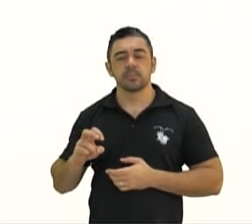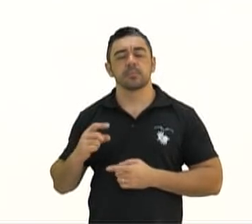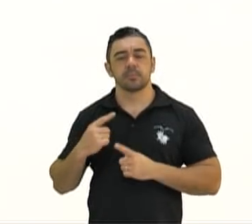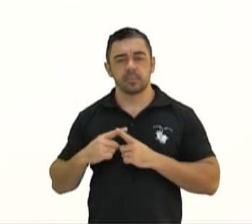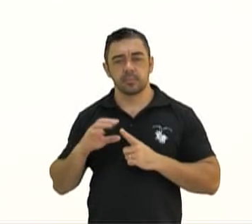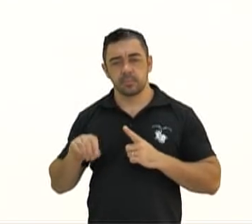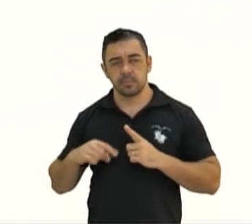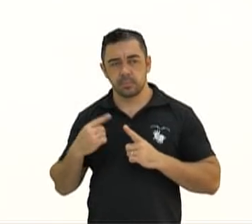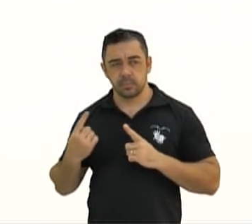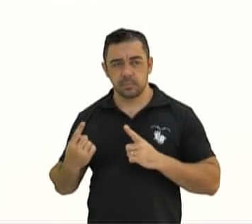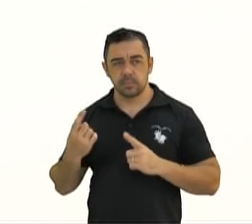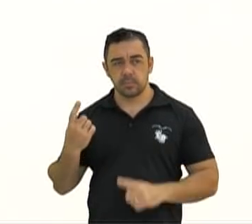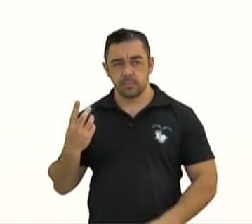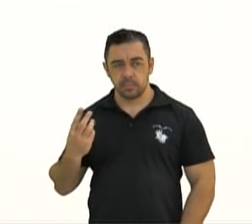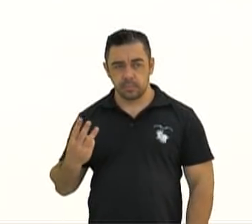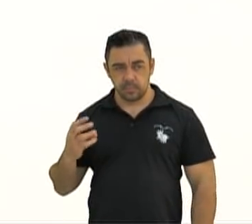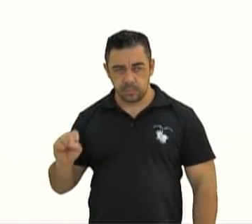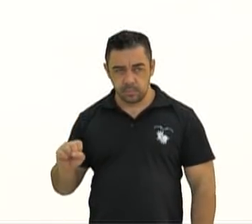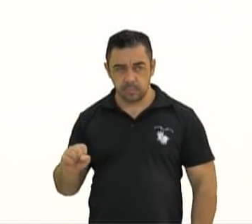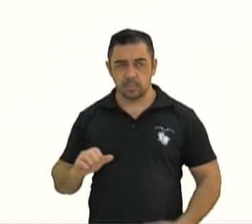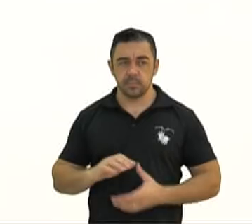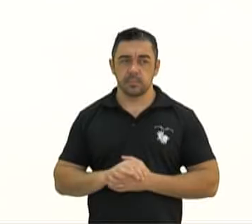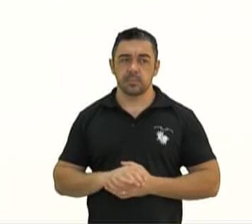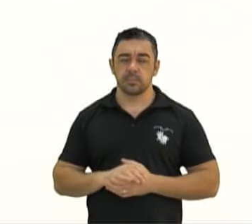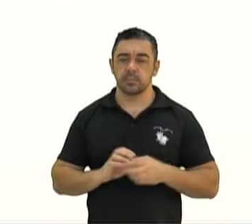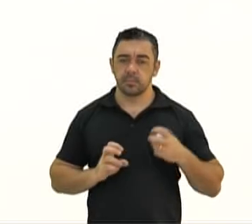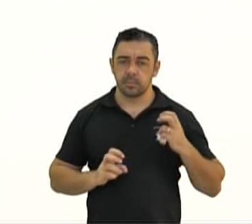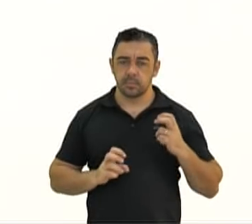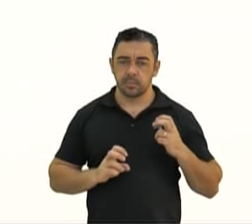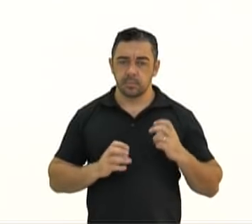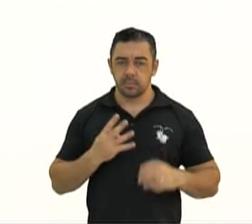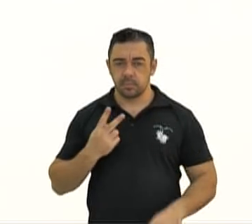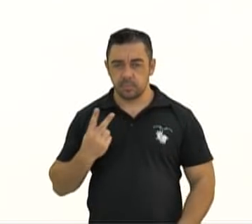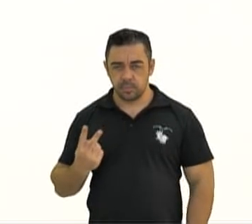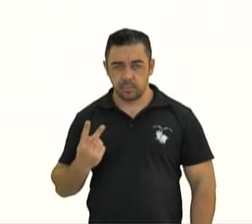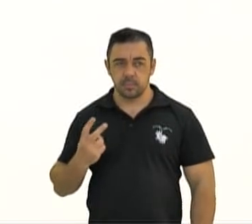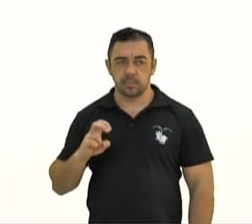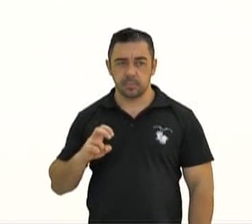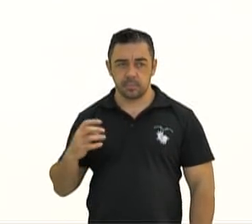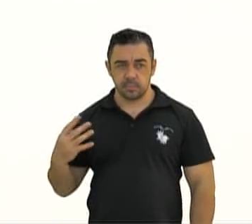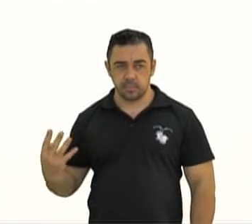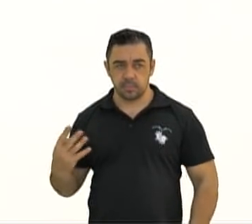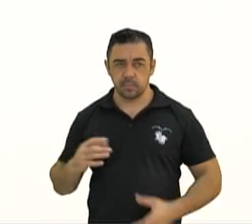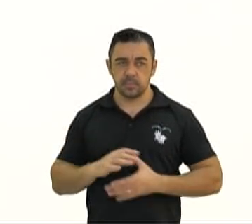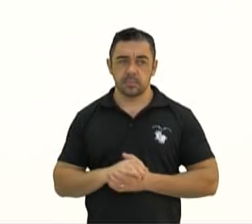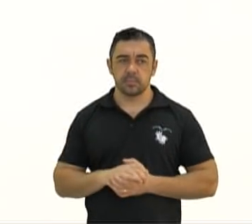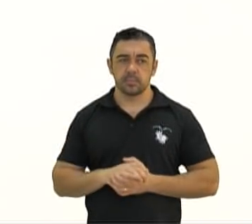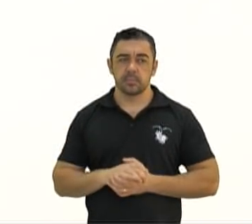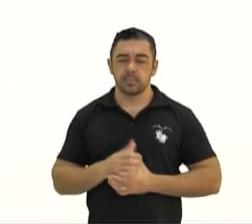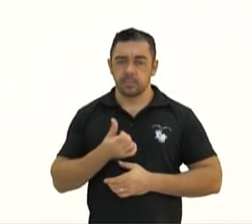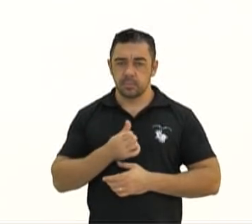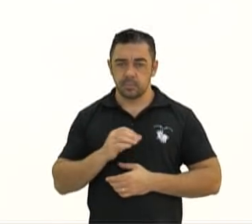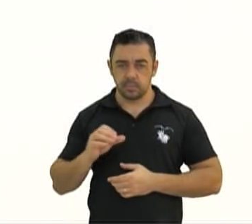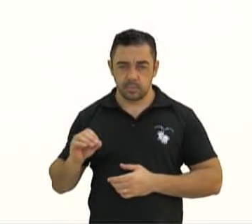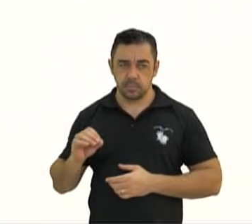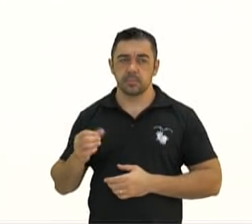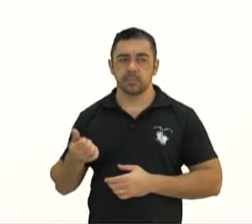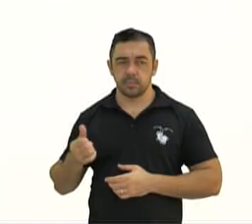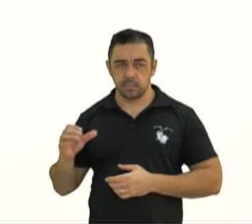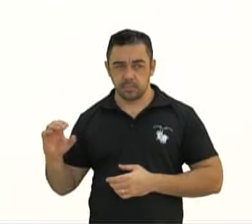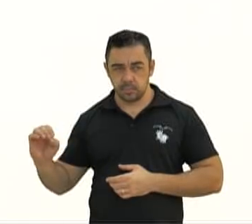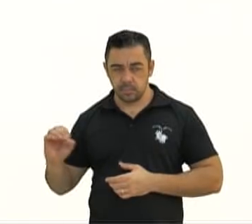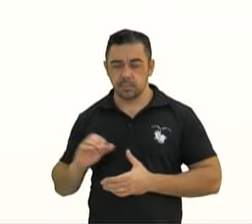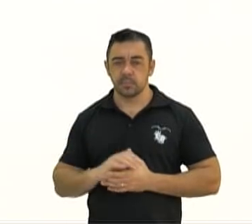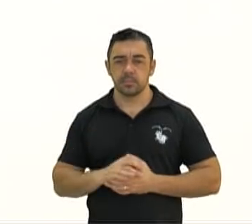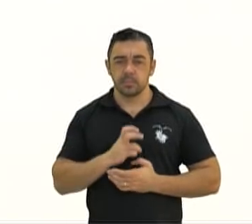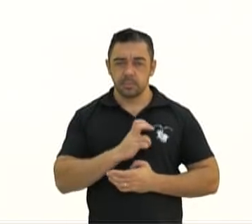0,1, 38. 542 vezes 0,1, 54. 600 vezes 0,1,